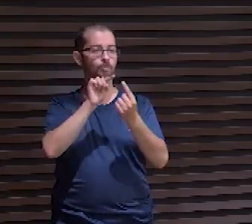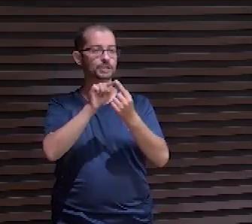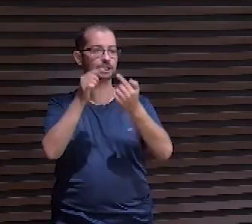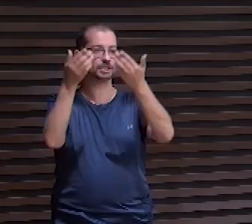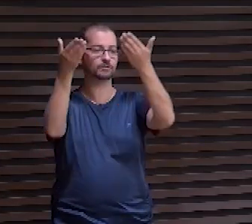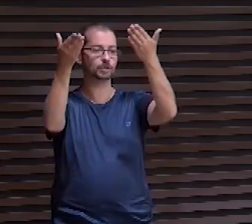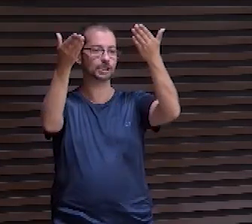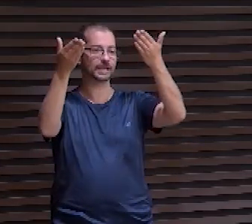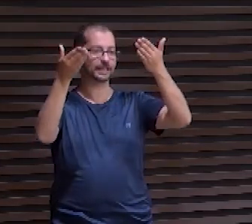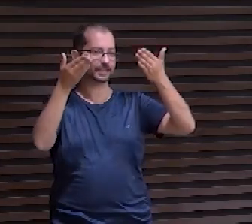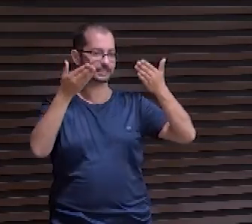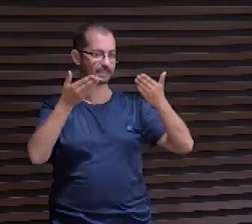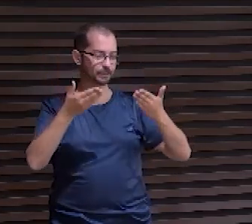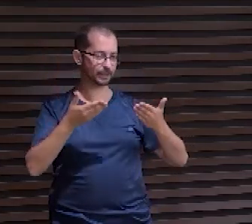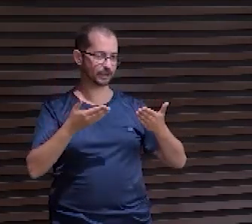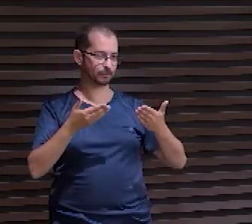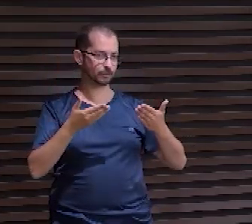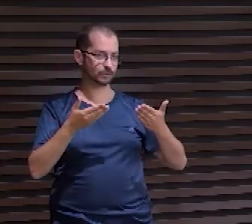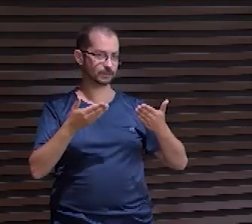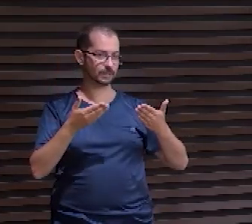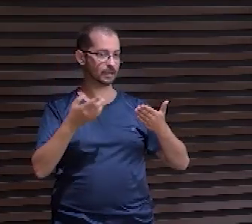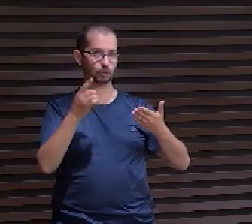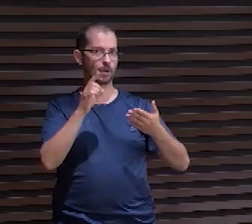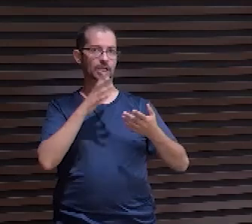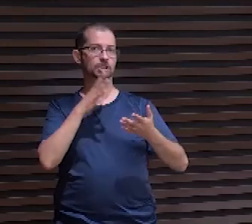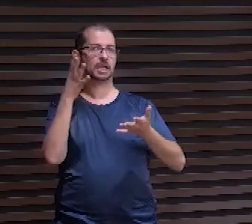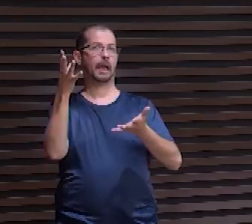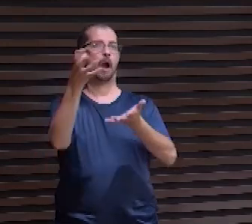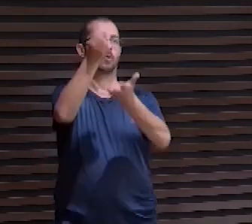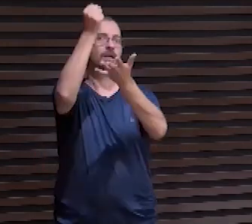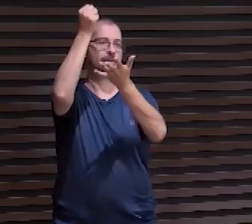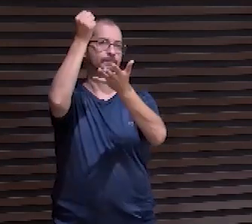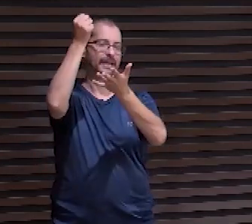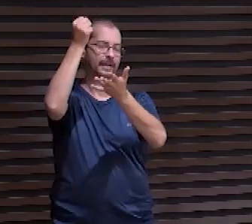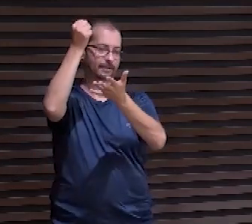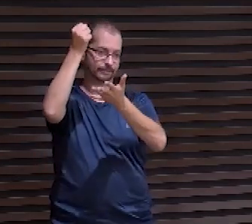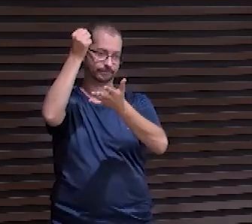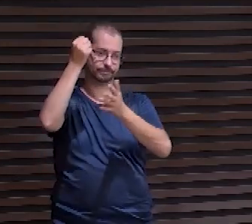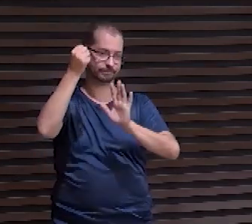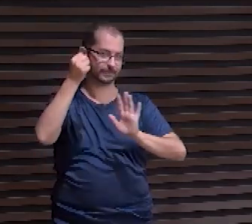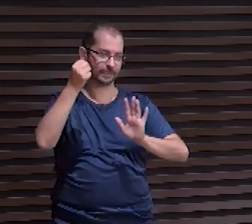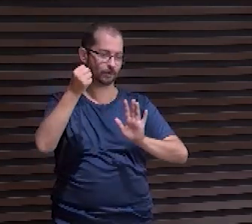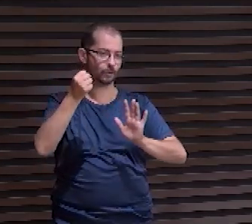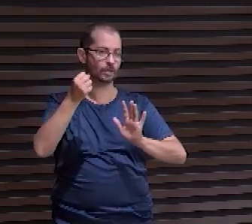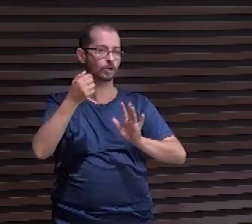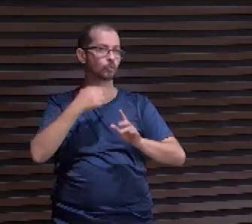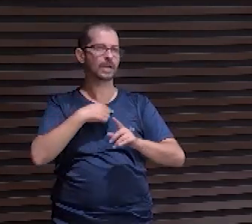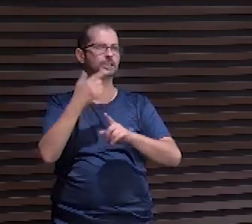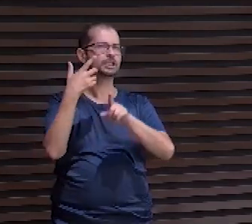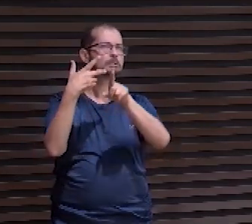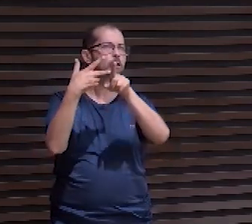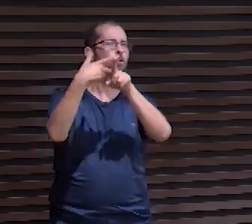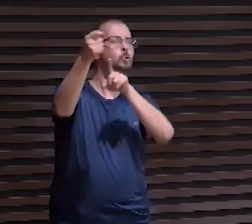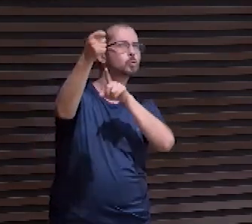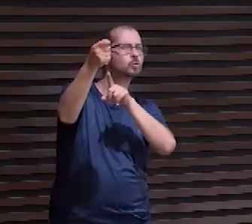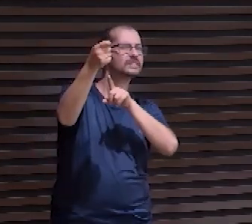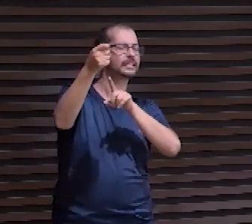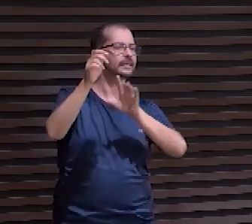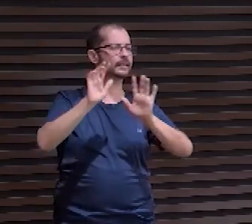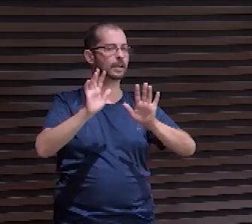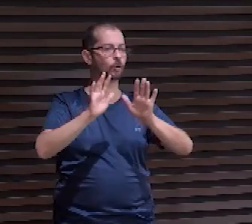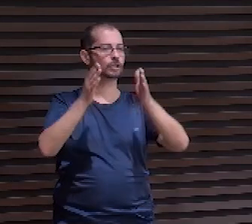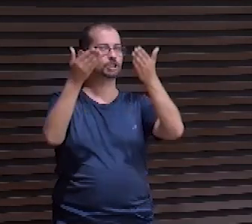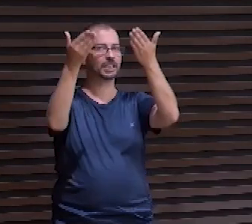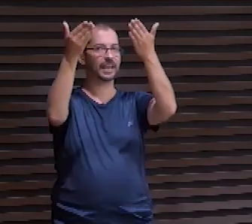recebermos. Não é de alcançarmos. Não é de conquistarmos, é